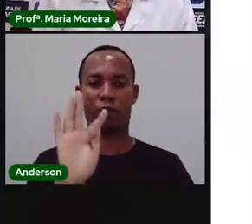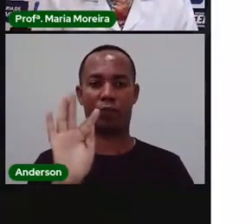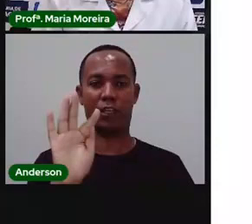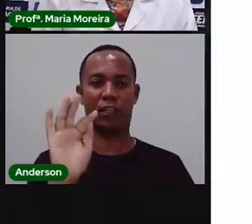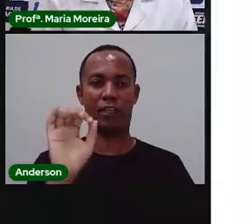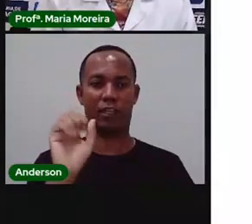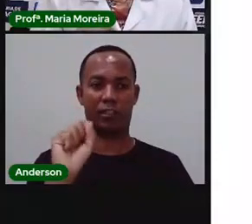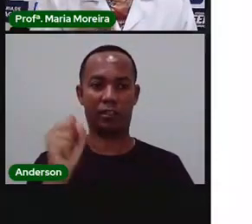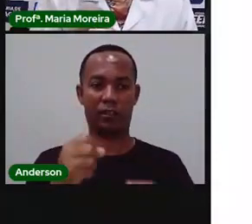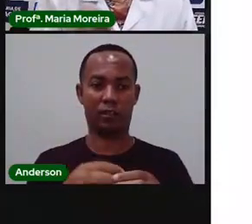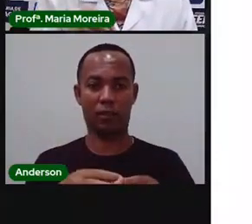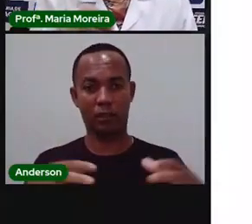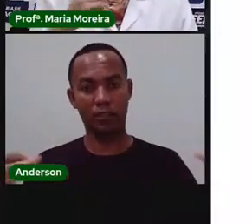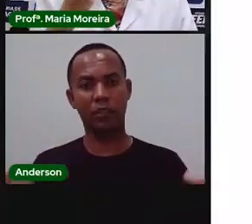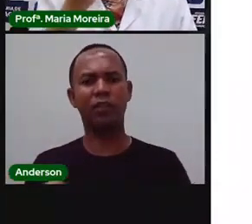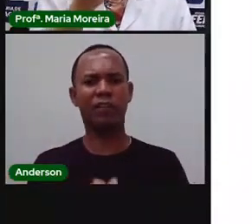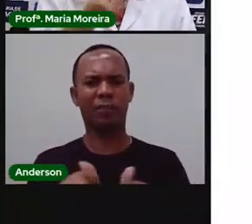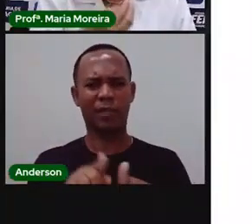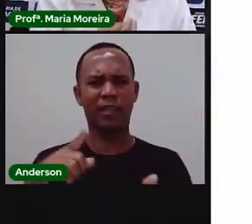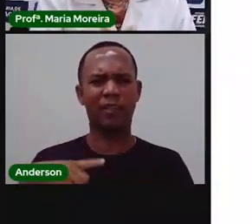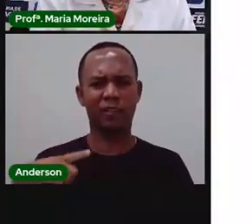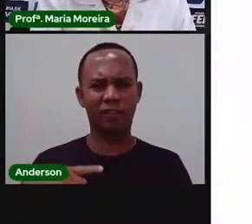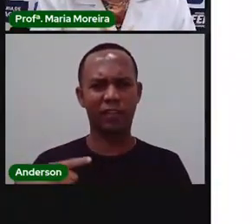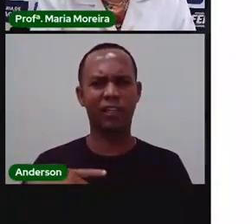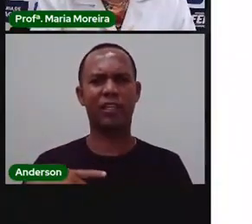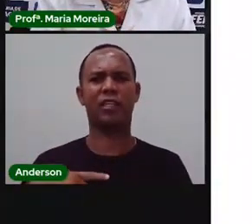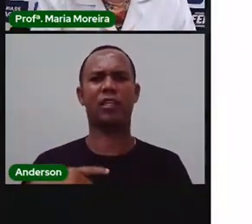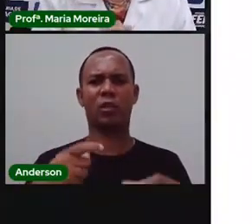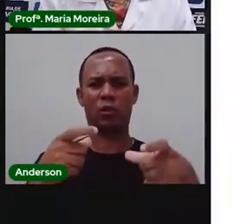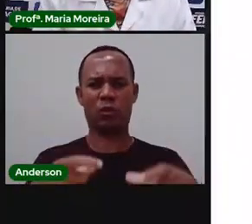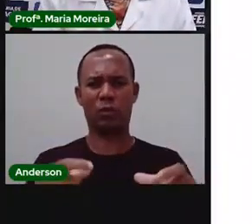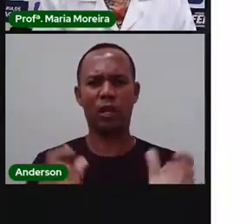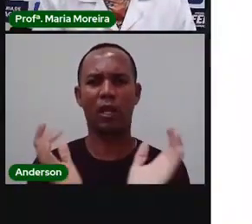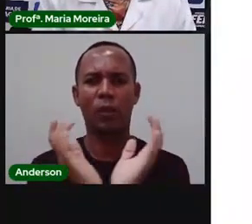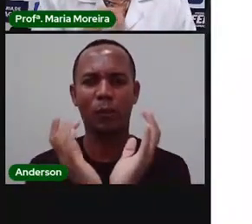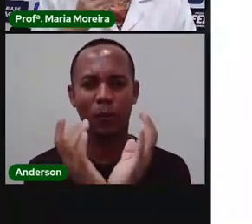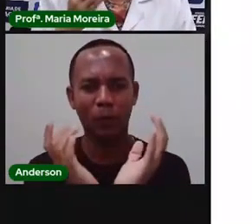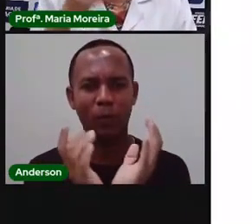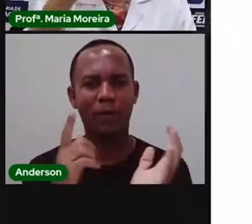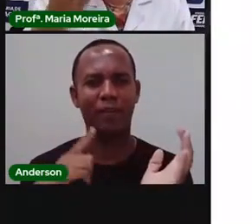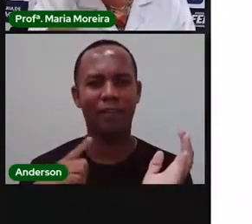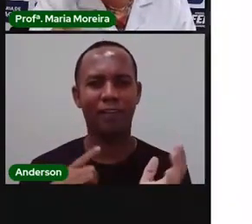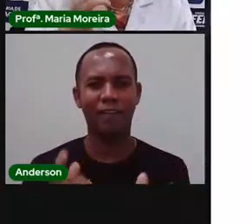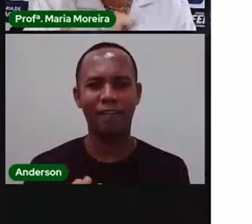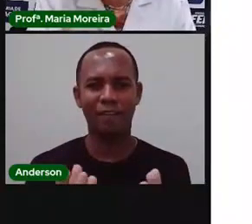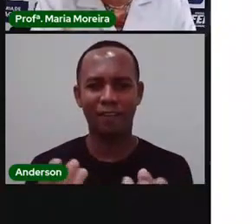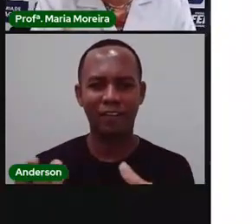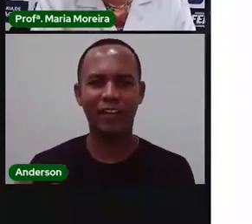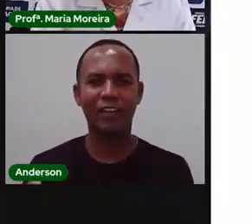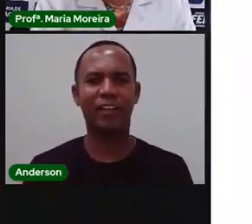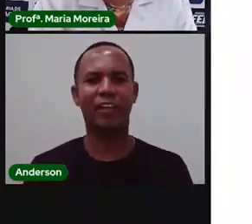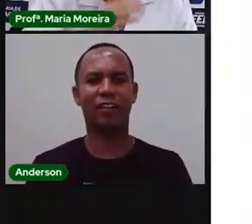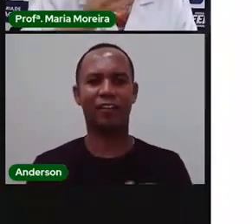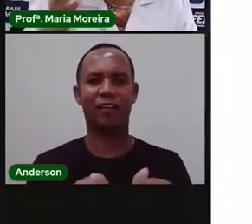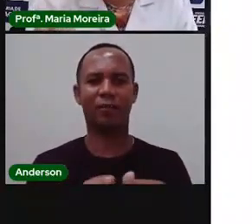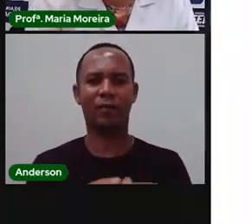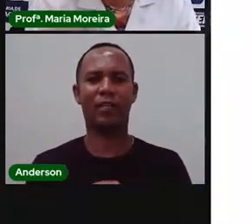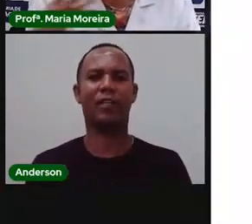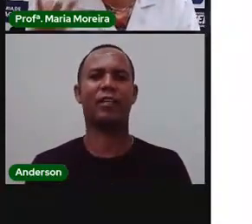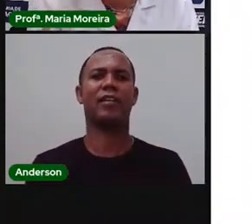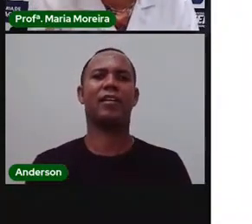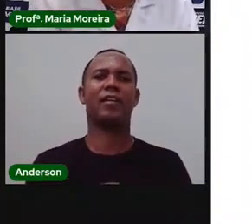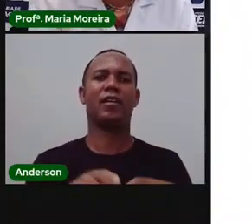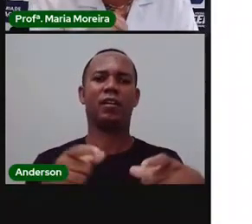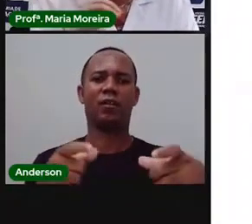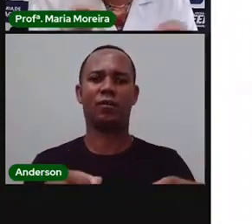Tomba, a Feira da Estação Nova e outras, a Feira da Cidade Nova, por exemplo. Eu acredito que